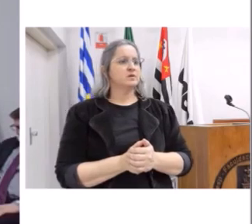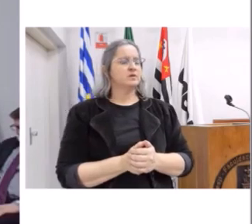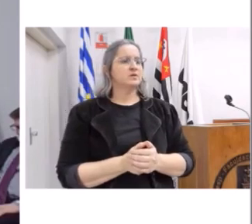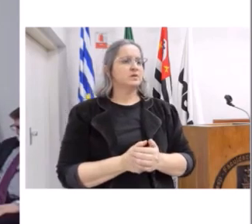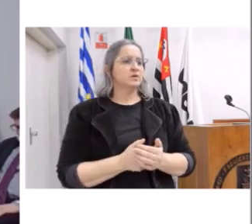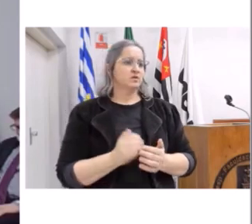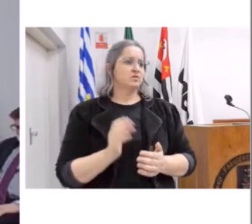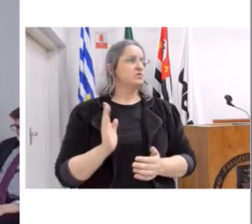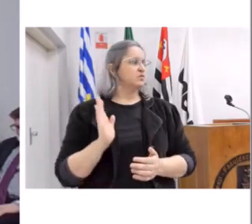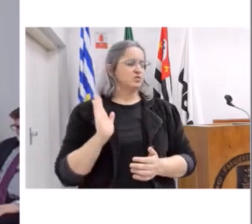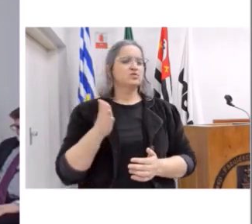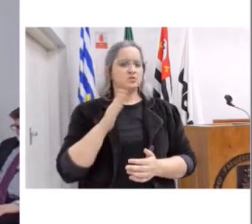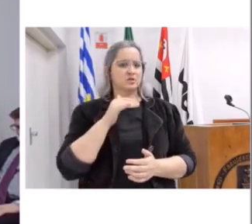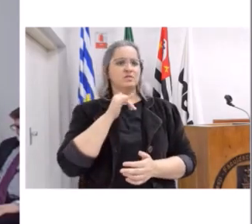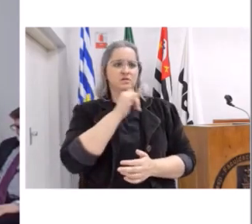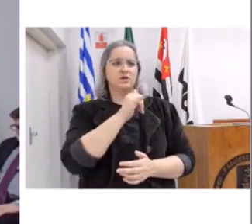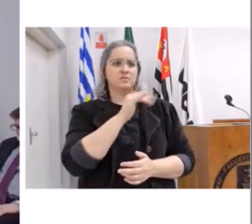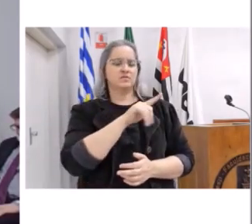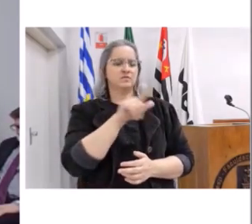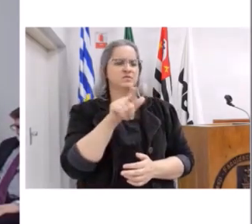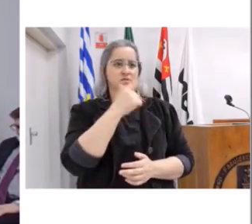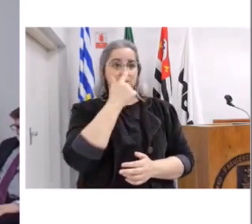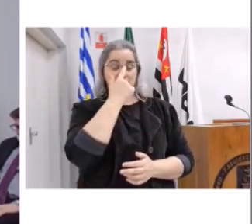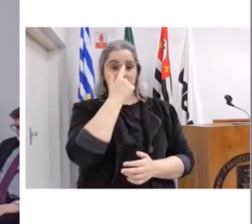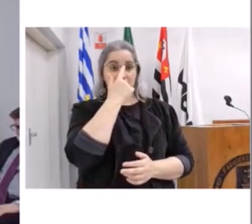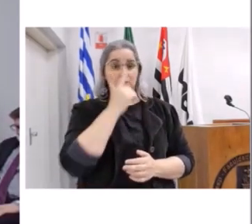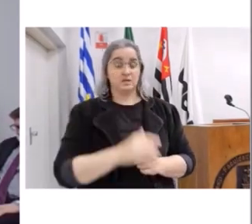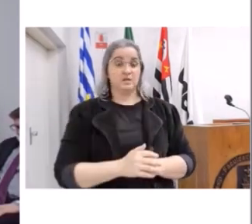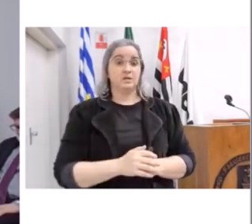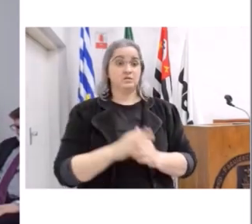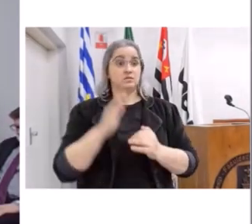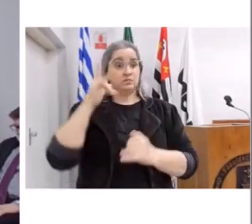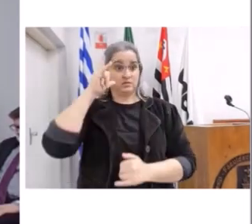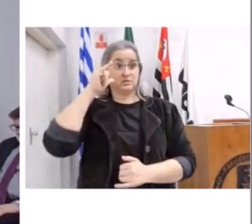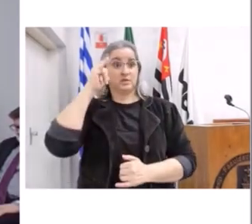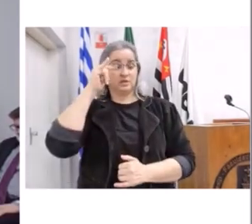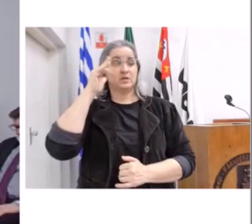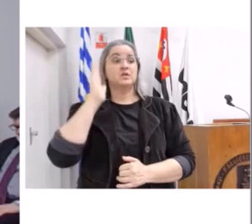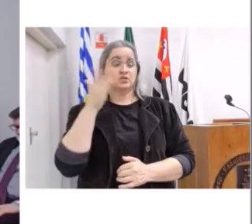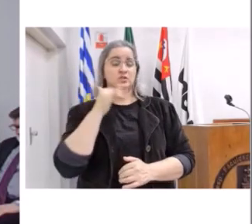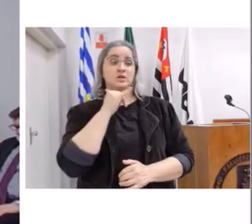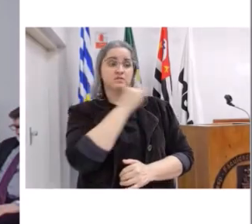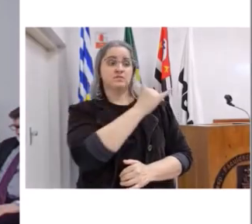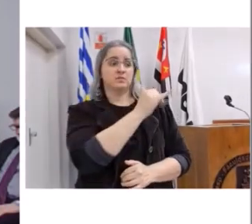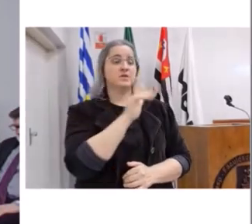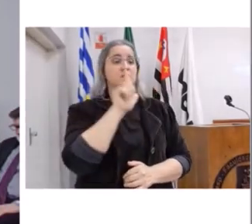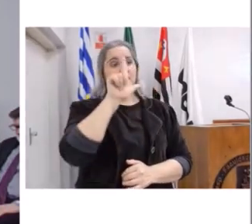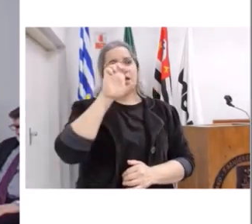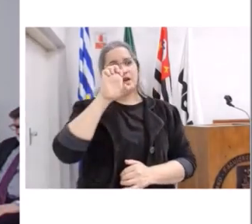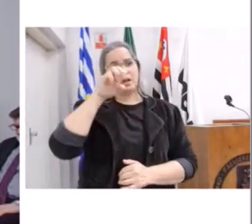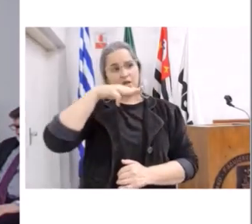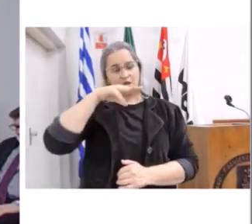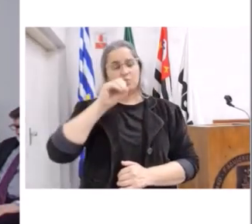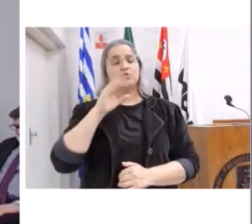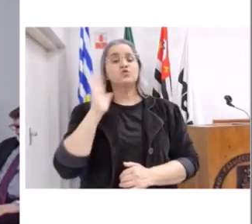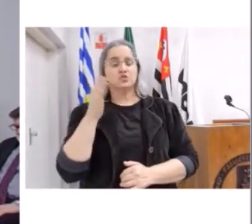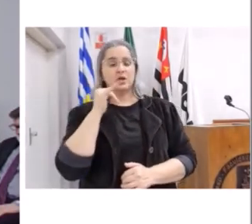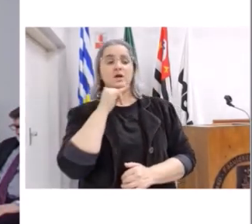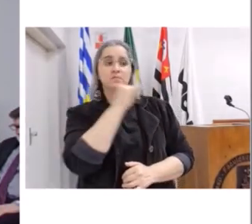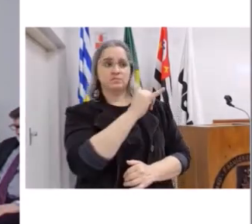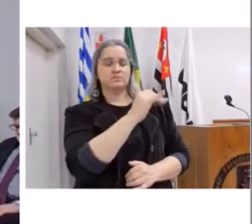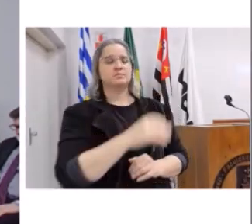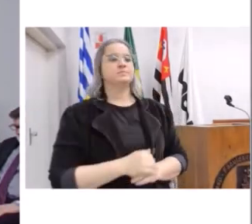Eu acho que eu já cheguei a colocar, pedir para mandarem pelo Instagram do pessoal da Lemo, essa publicação. Então,